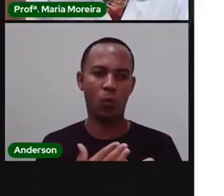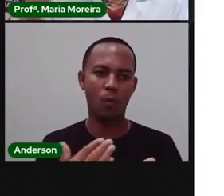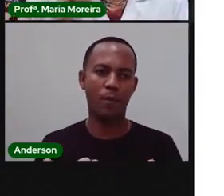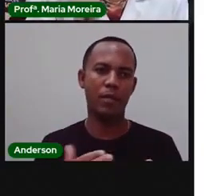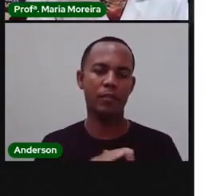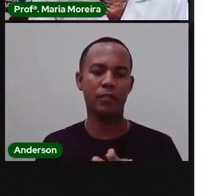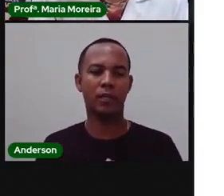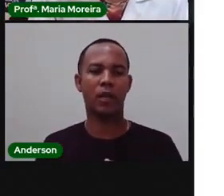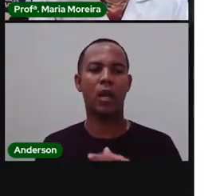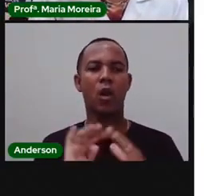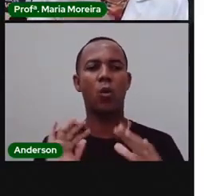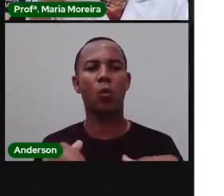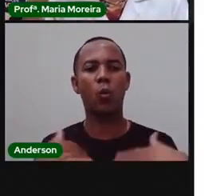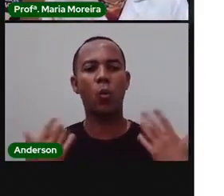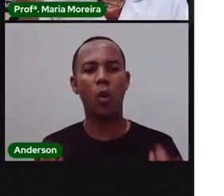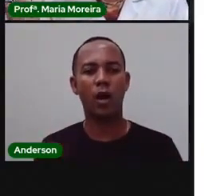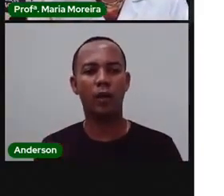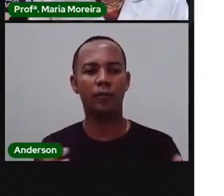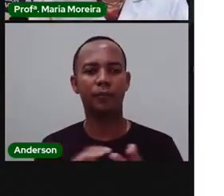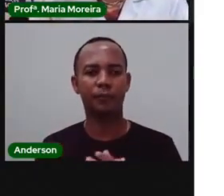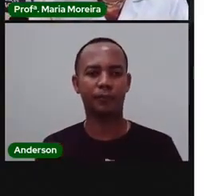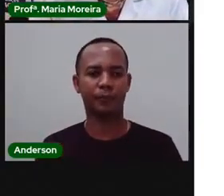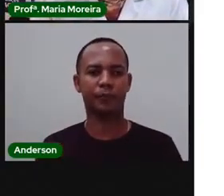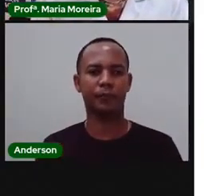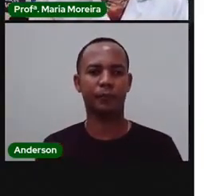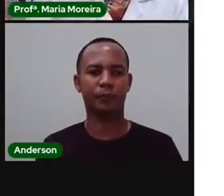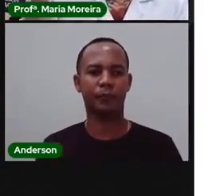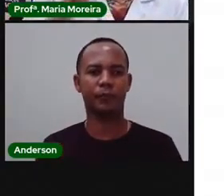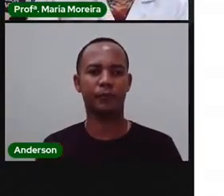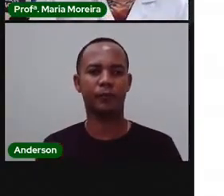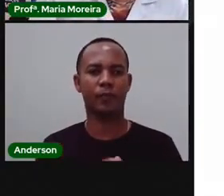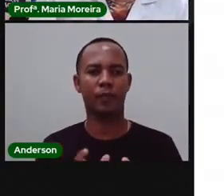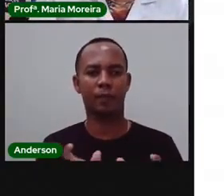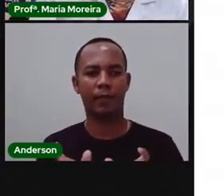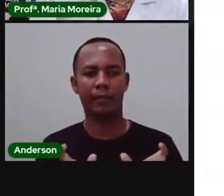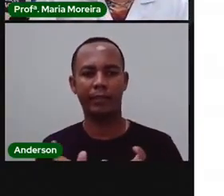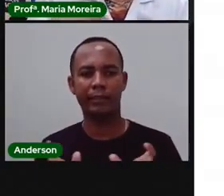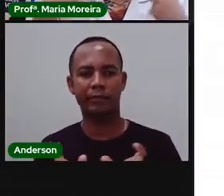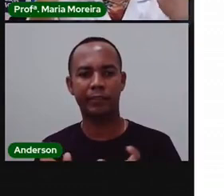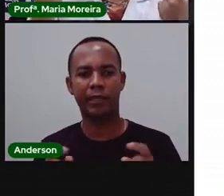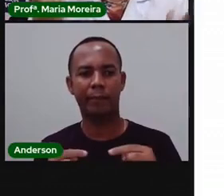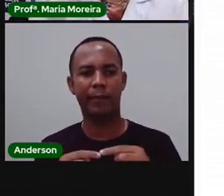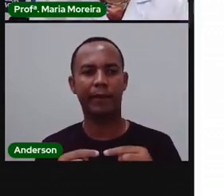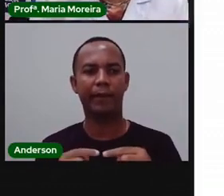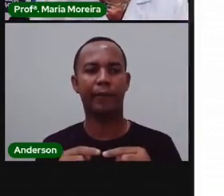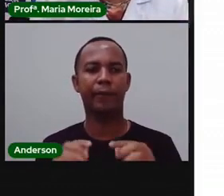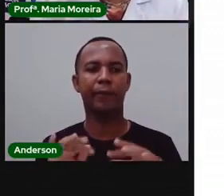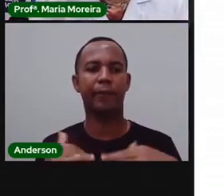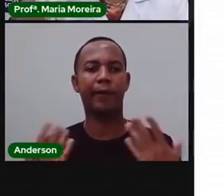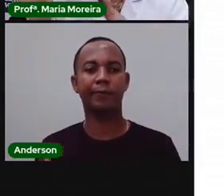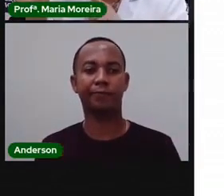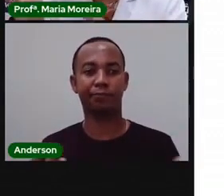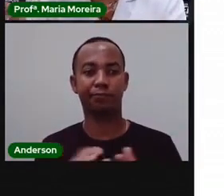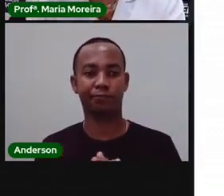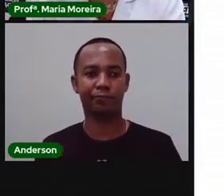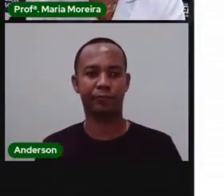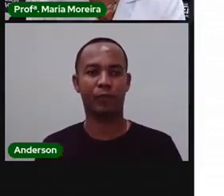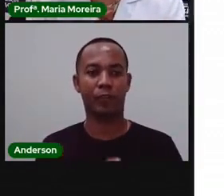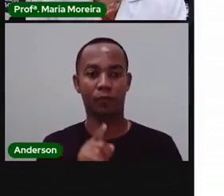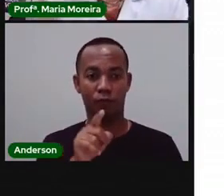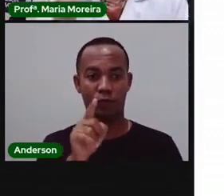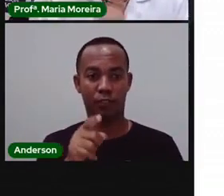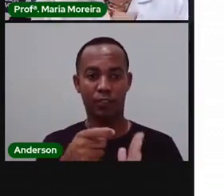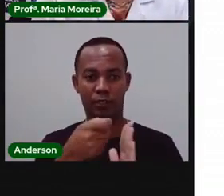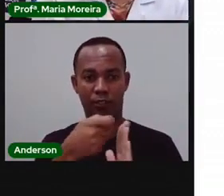E a classificação? Eu vou classificar como oxítona, como paroxítona ou como proparoxítona? Aí você escreve do